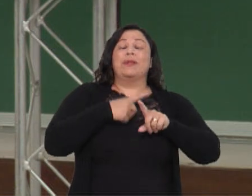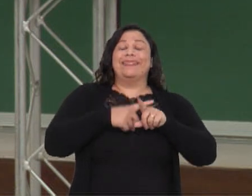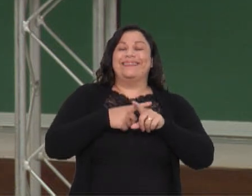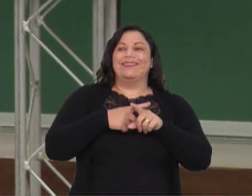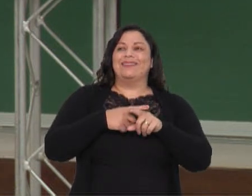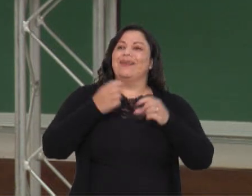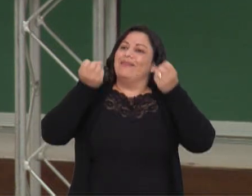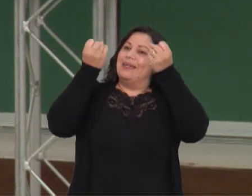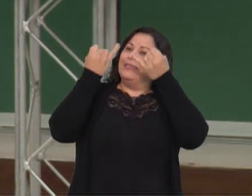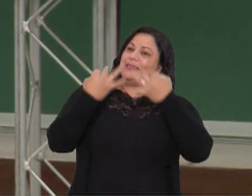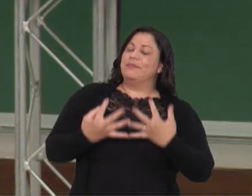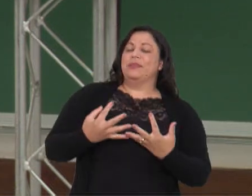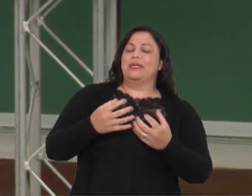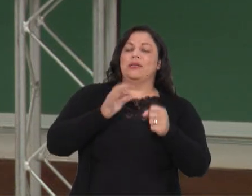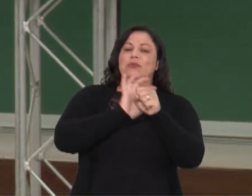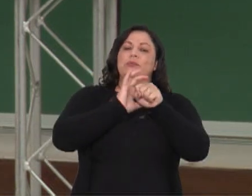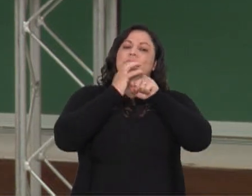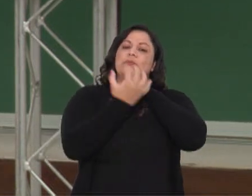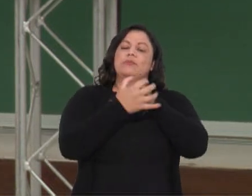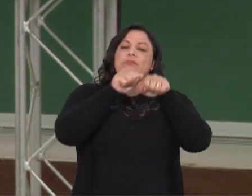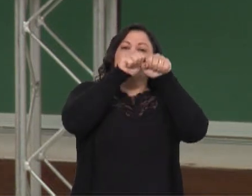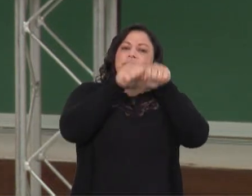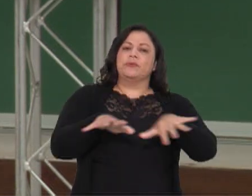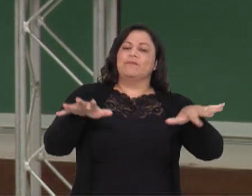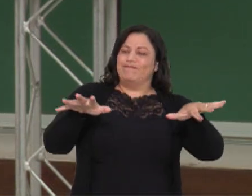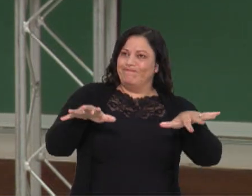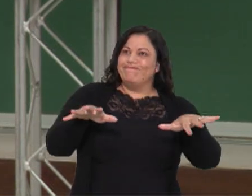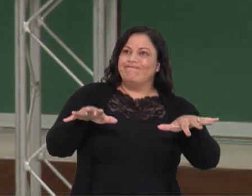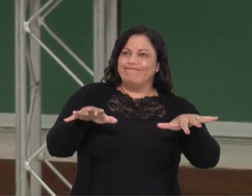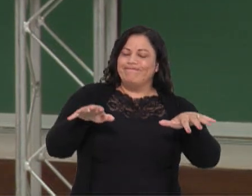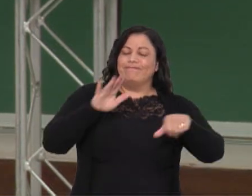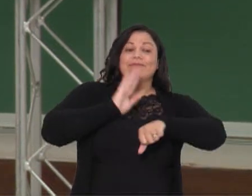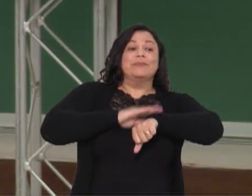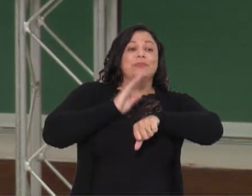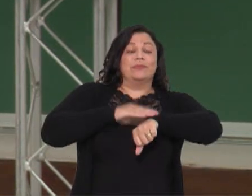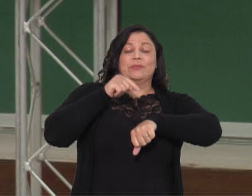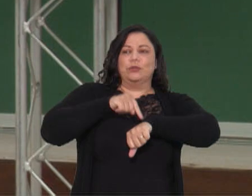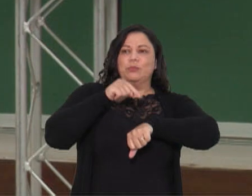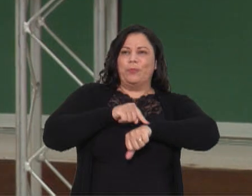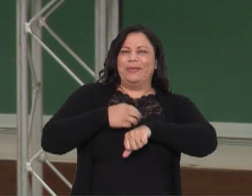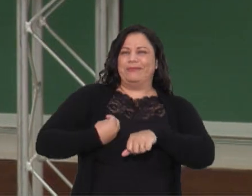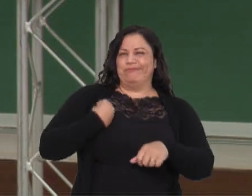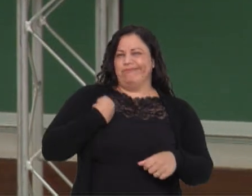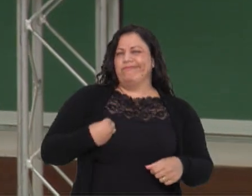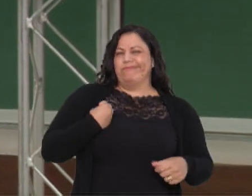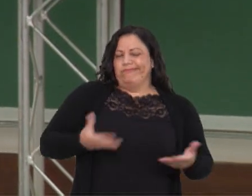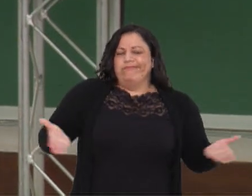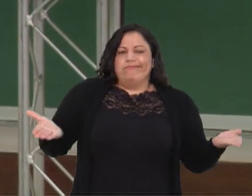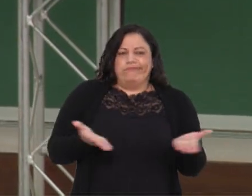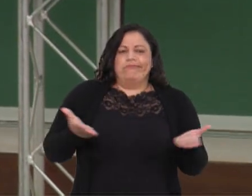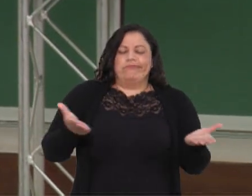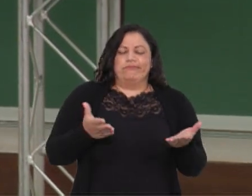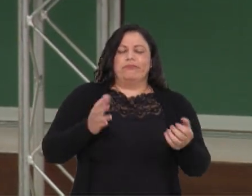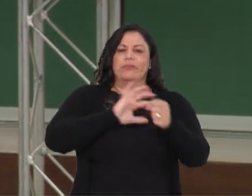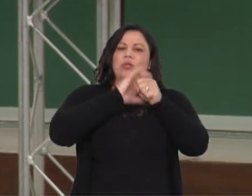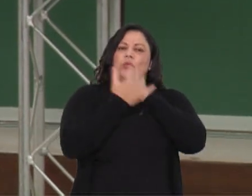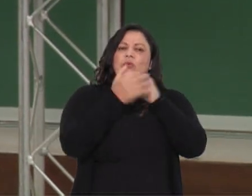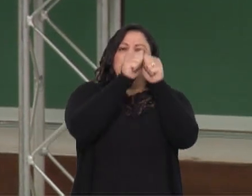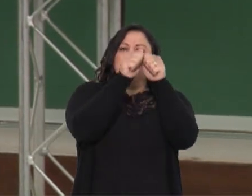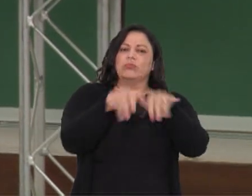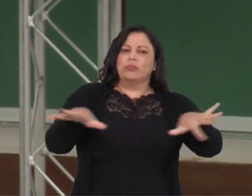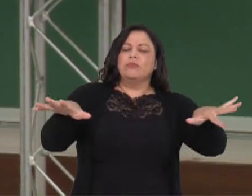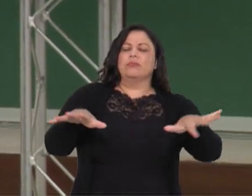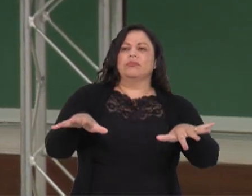sobre pandemia, que é esse momento que nós estamos vivendo do coronavírus, e também vai falar sobre o